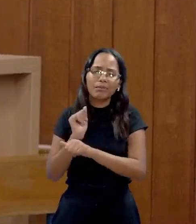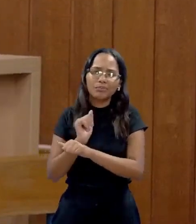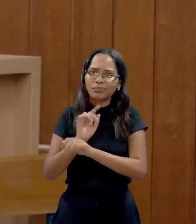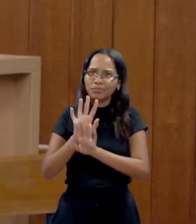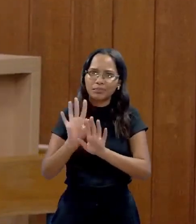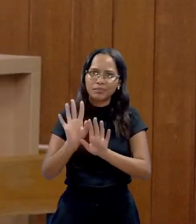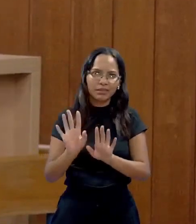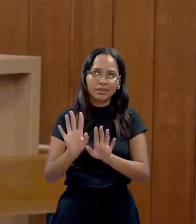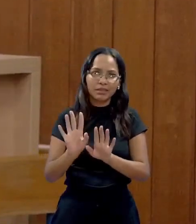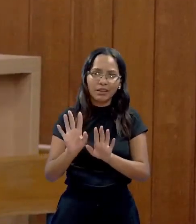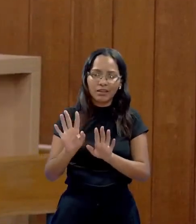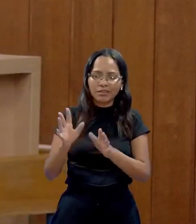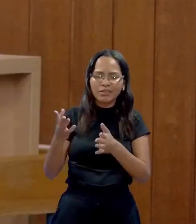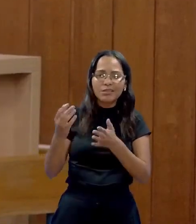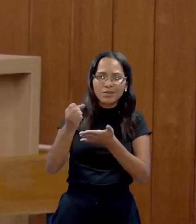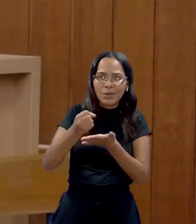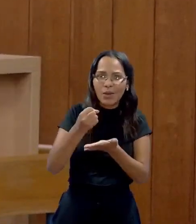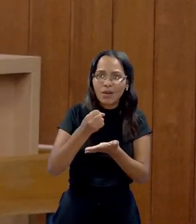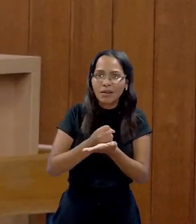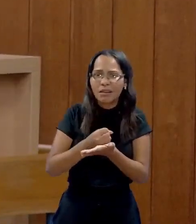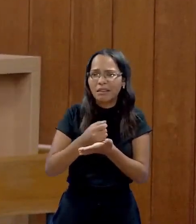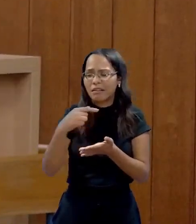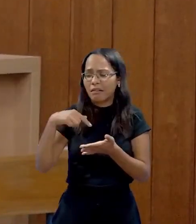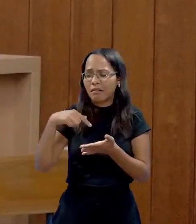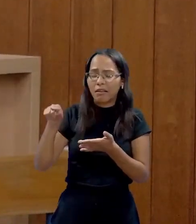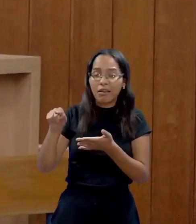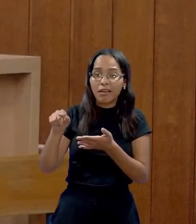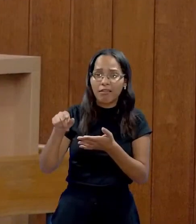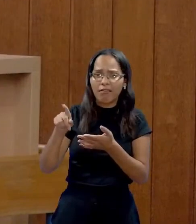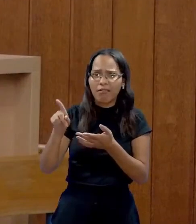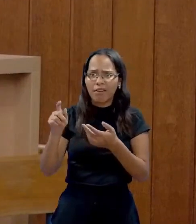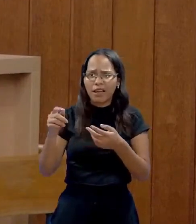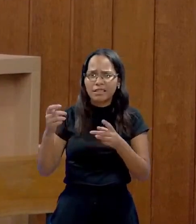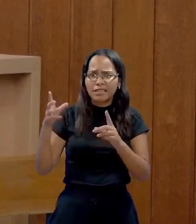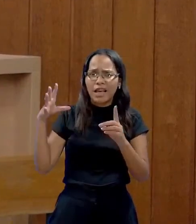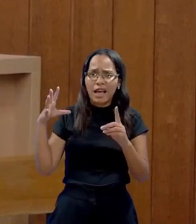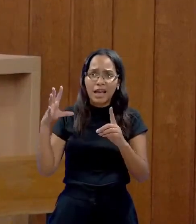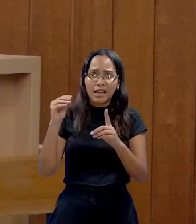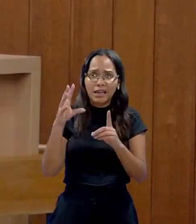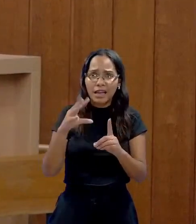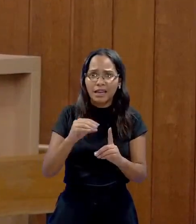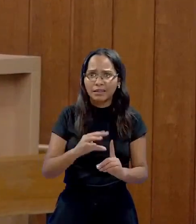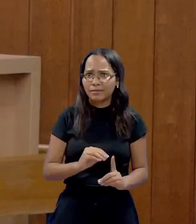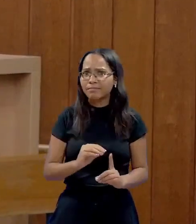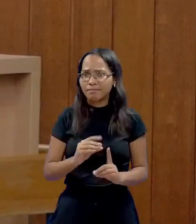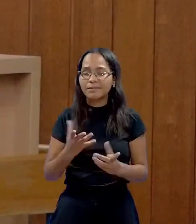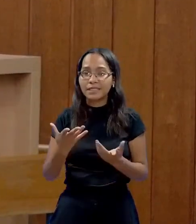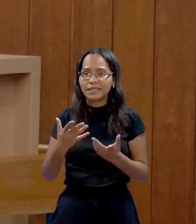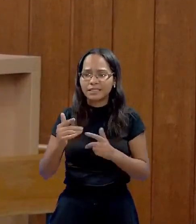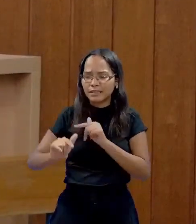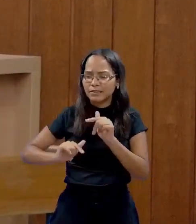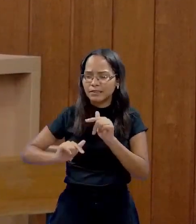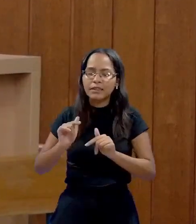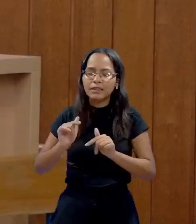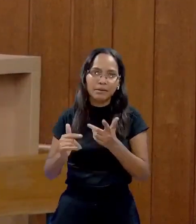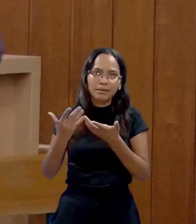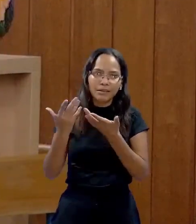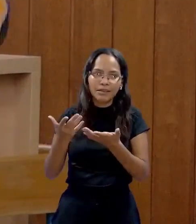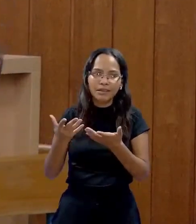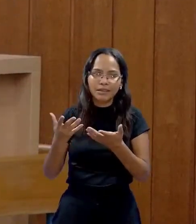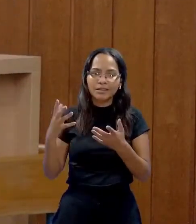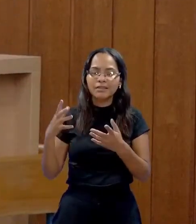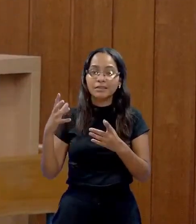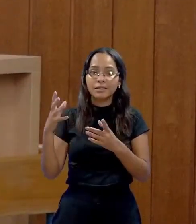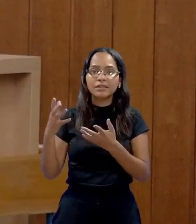é quem faz assédio moral contra essas trabalhadoras e esses trabalhadores em regime de contrato, já que